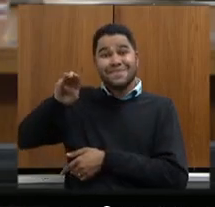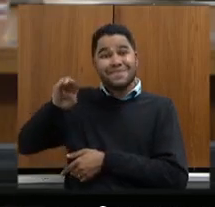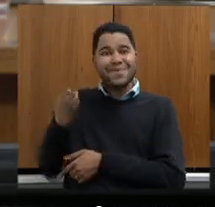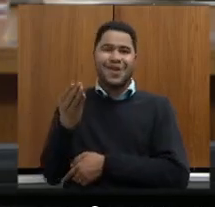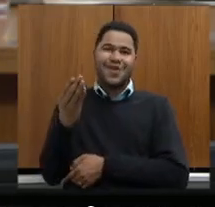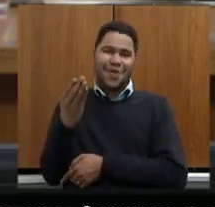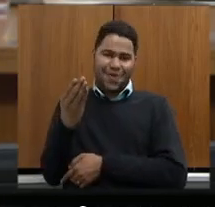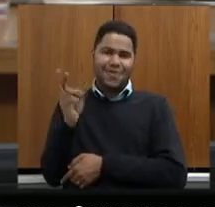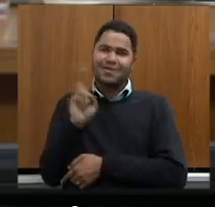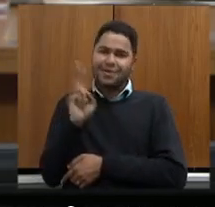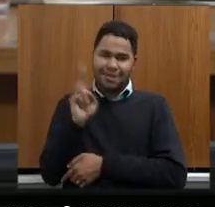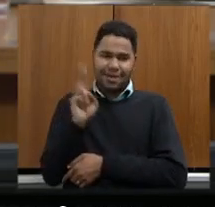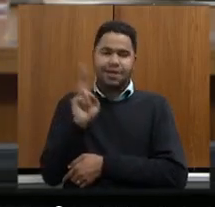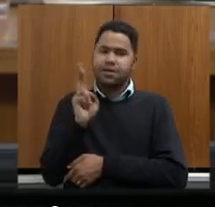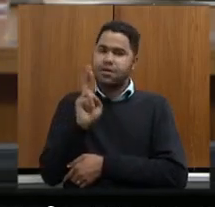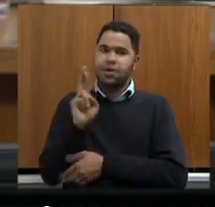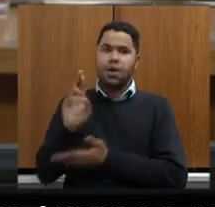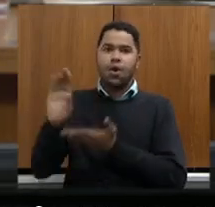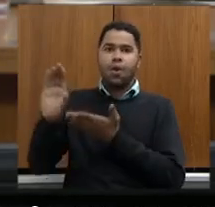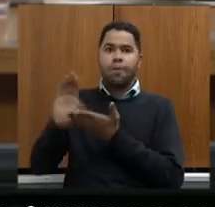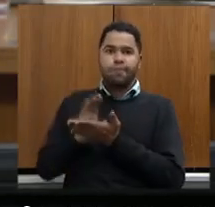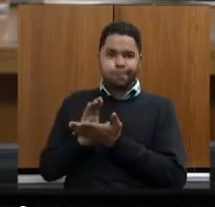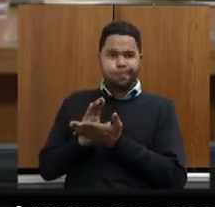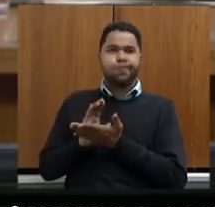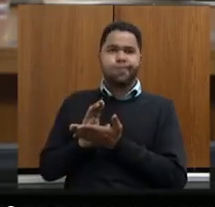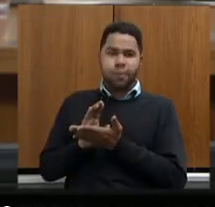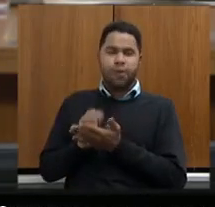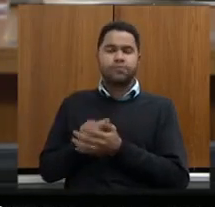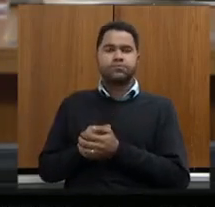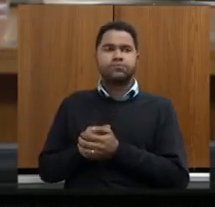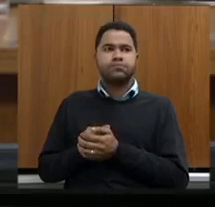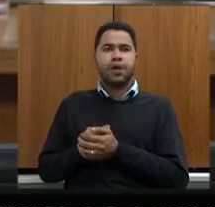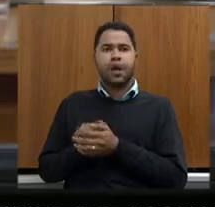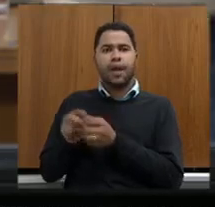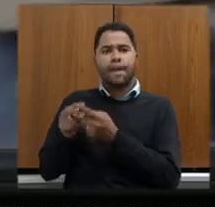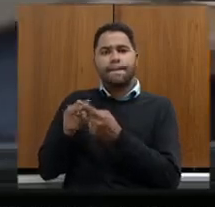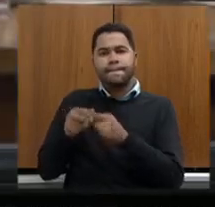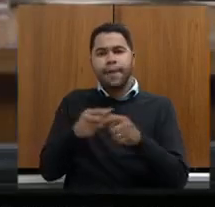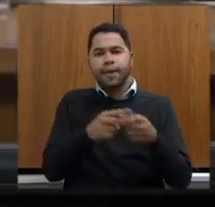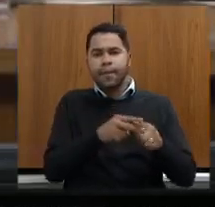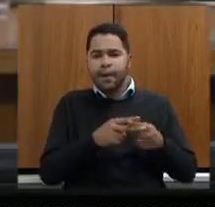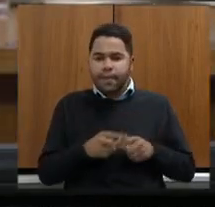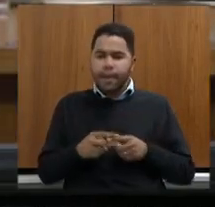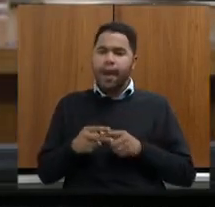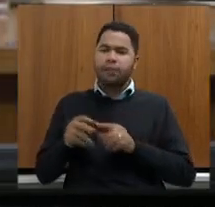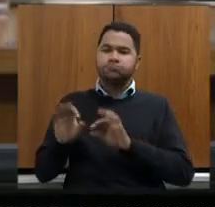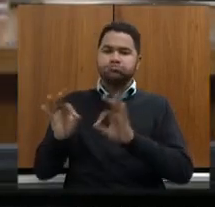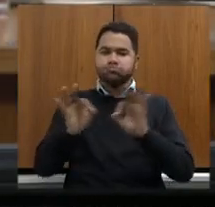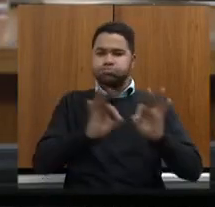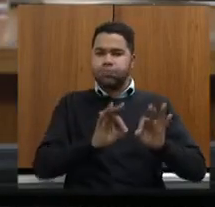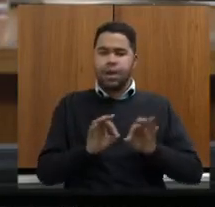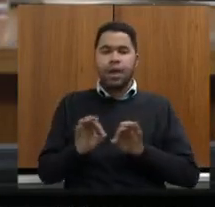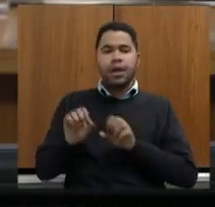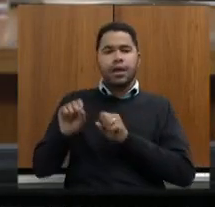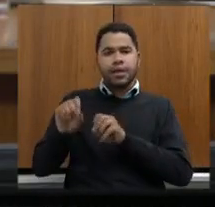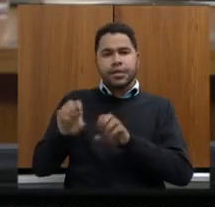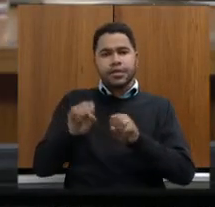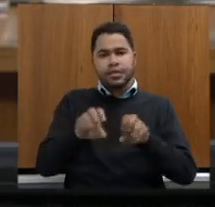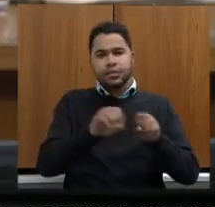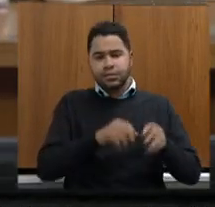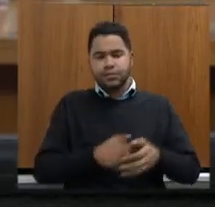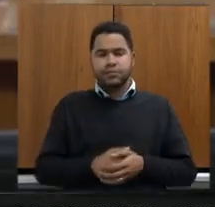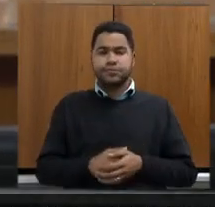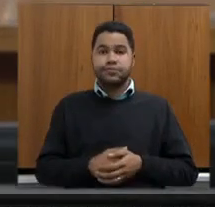reais é uma é recurso aportado em manutenção e desenvolvimento de do ensino é